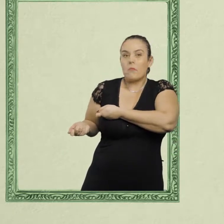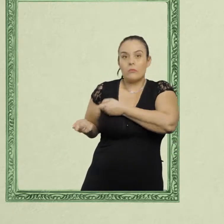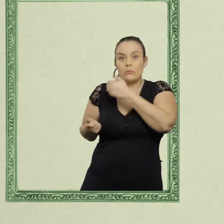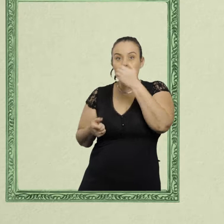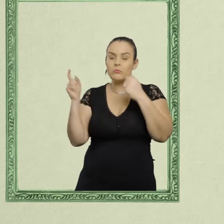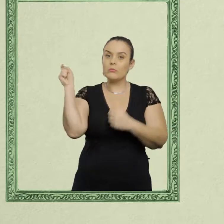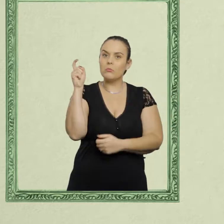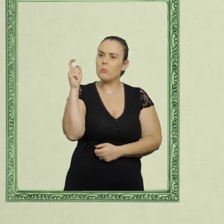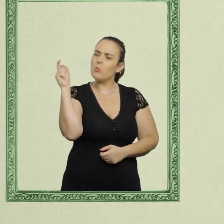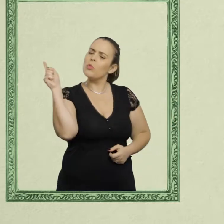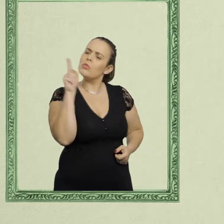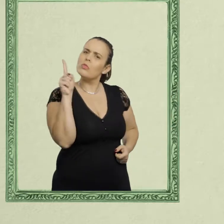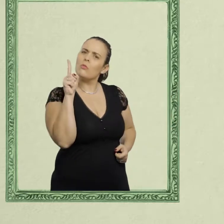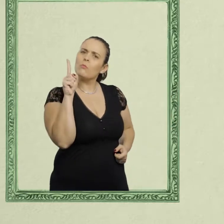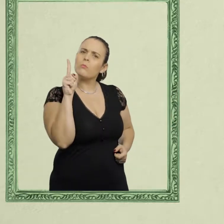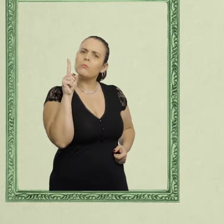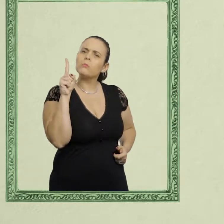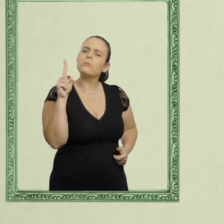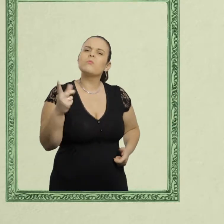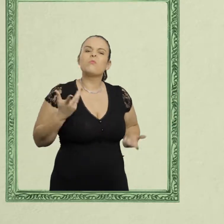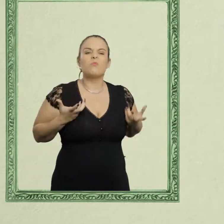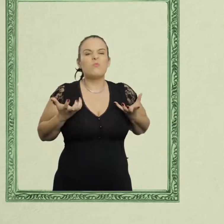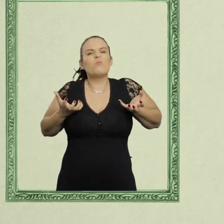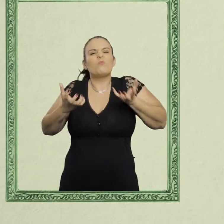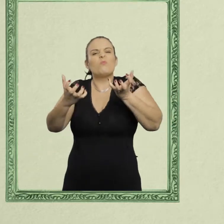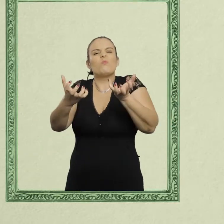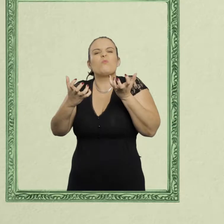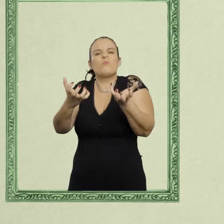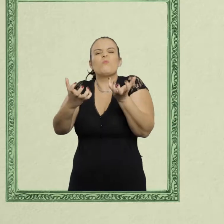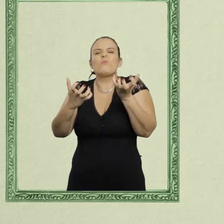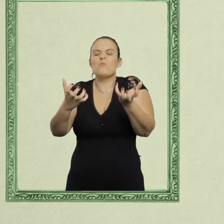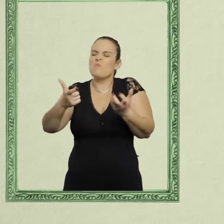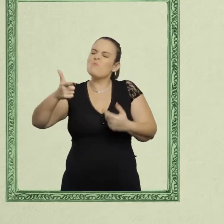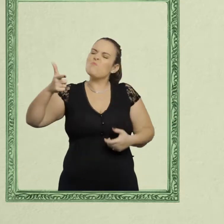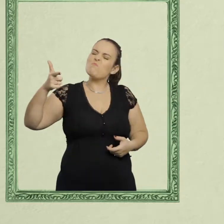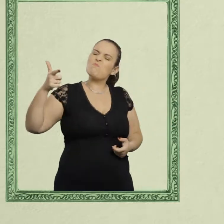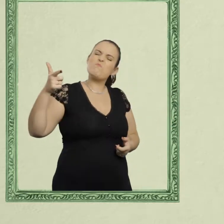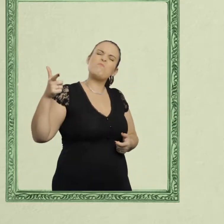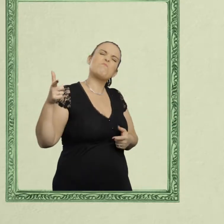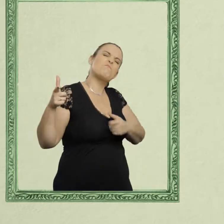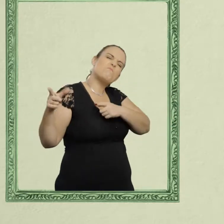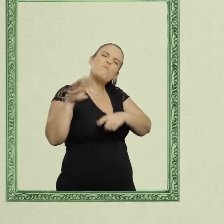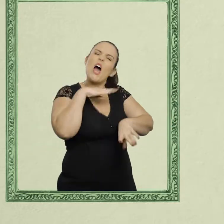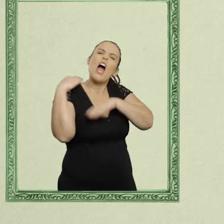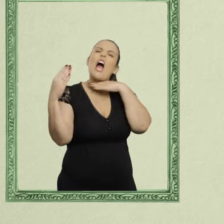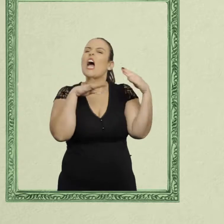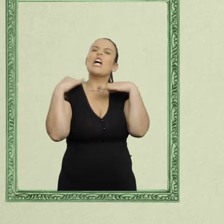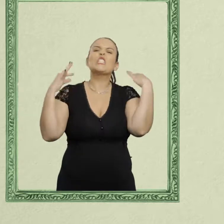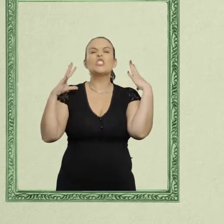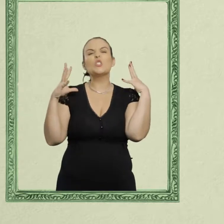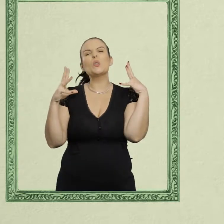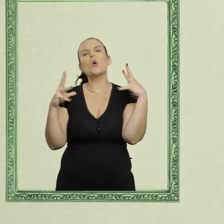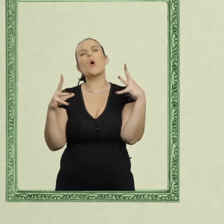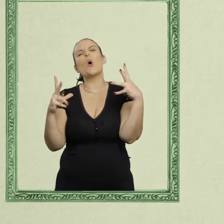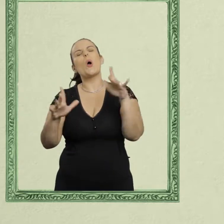não deixou. Ficou bravo. Gancho disse: "Quero matar todos esses meninos. Mas o que eu